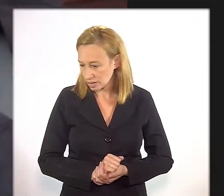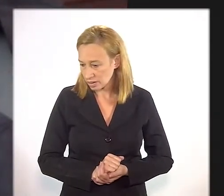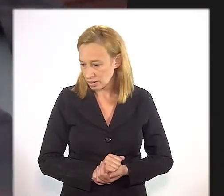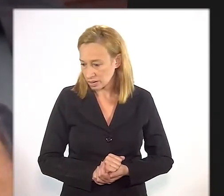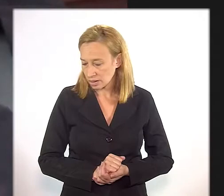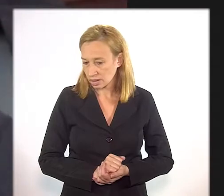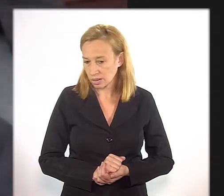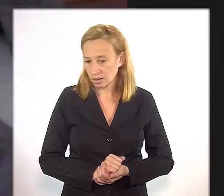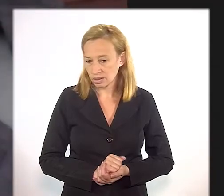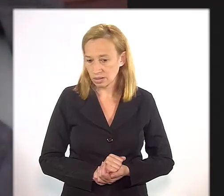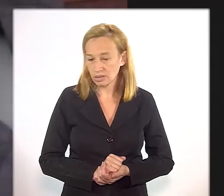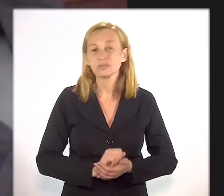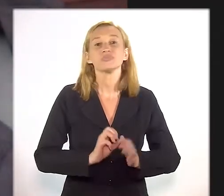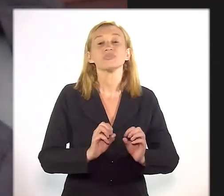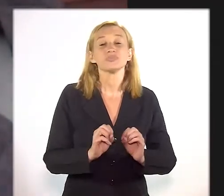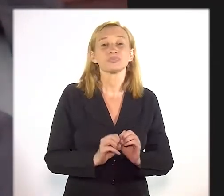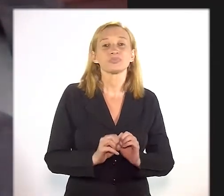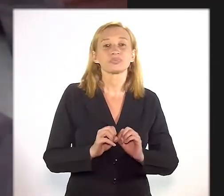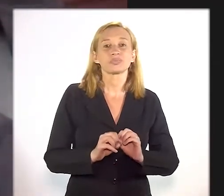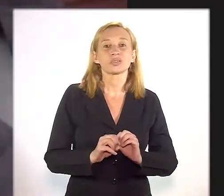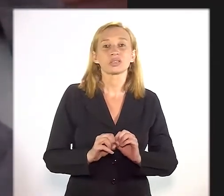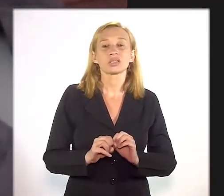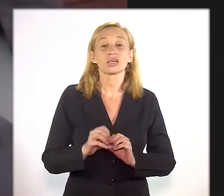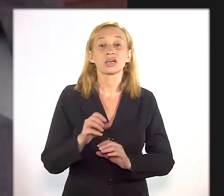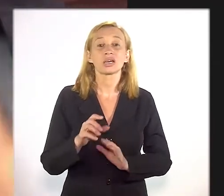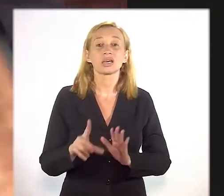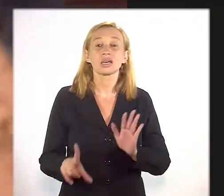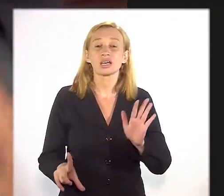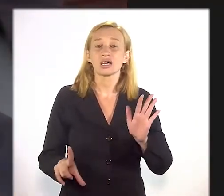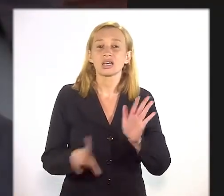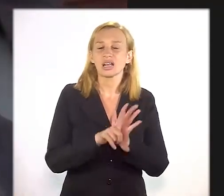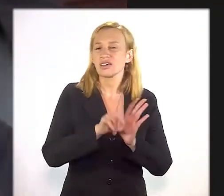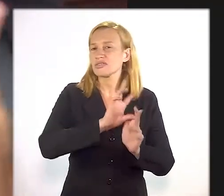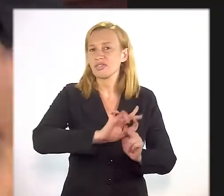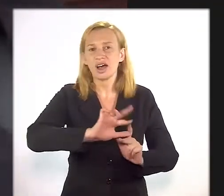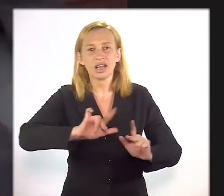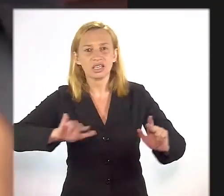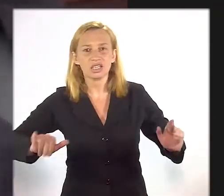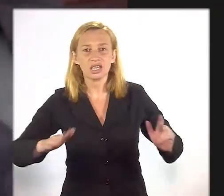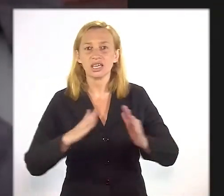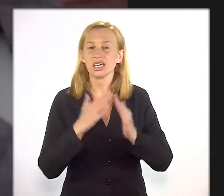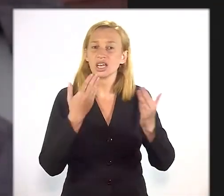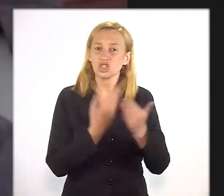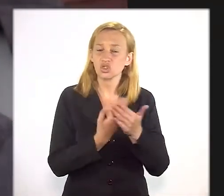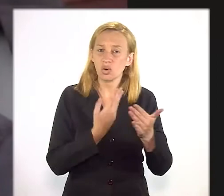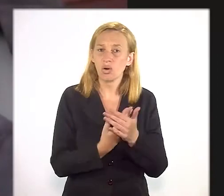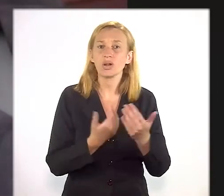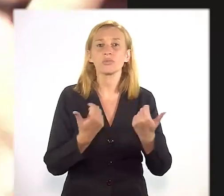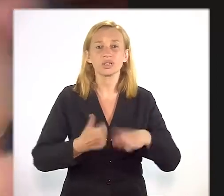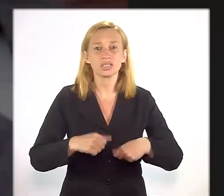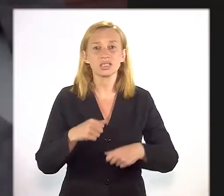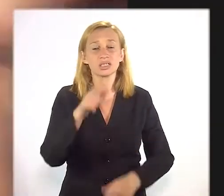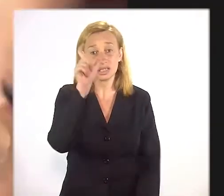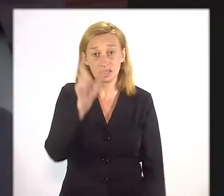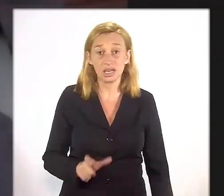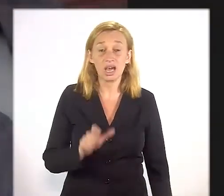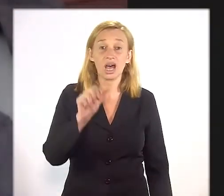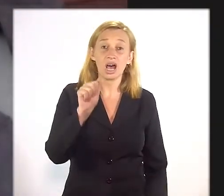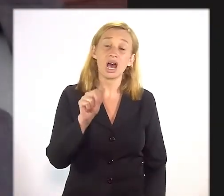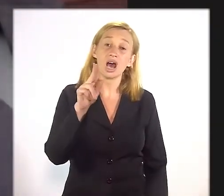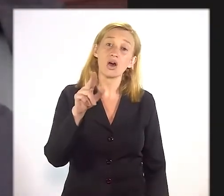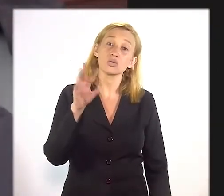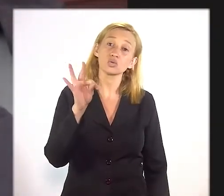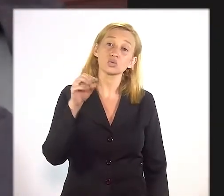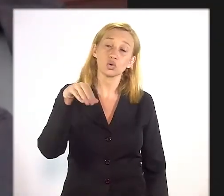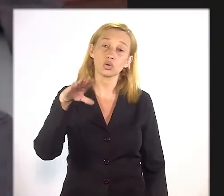classe de nível. Está no artigo 23º. No artigo 15º da lei de diretrizes e bases brasileira diz que a escola tem que ser autónoma. E não é.